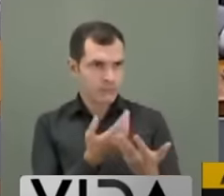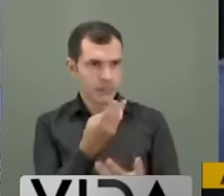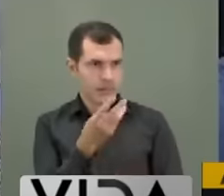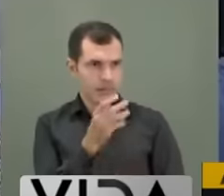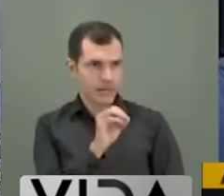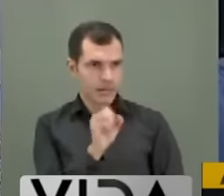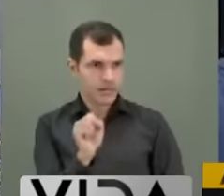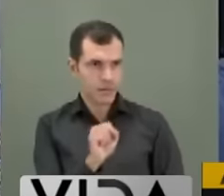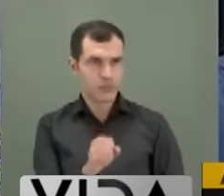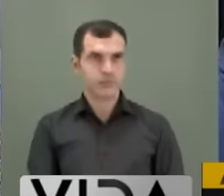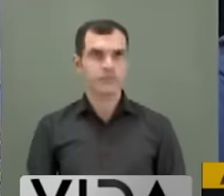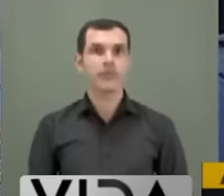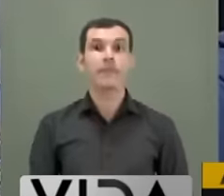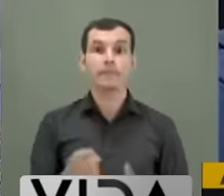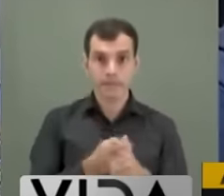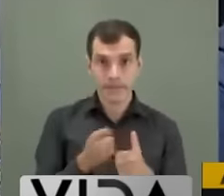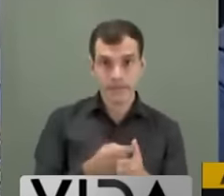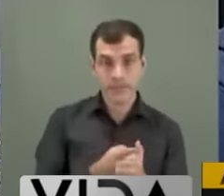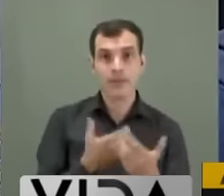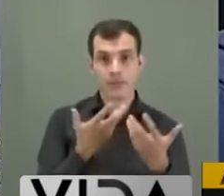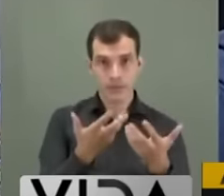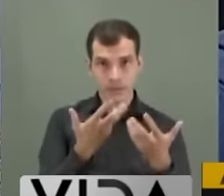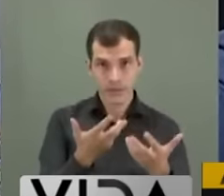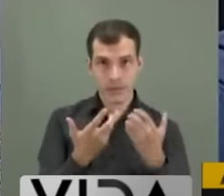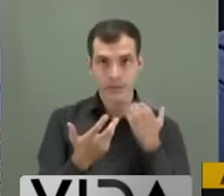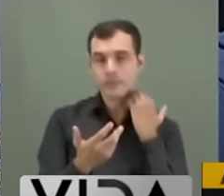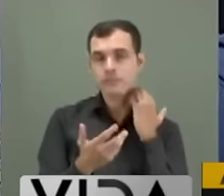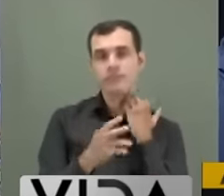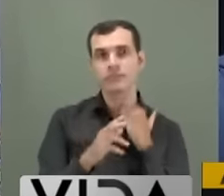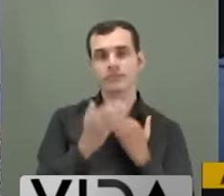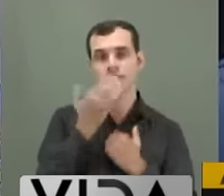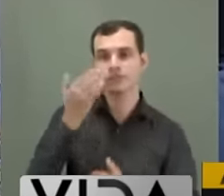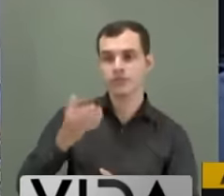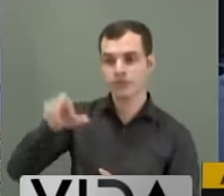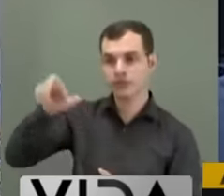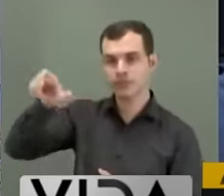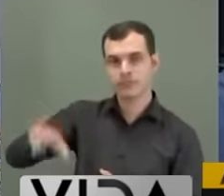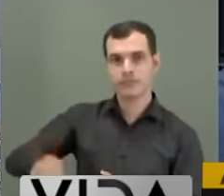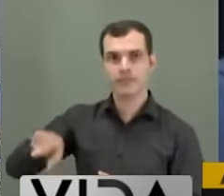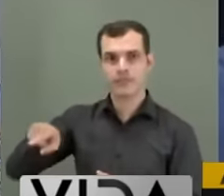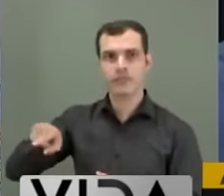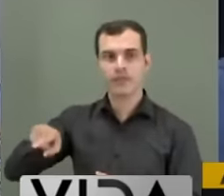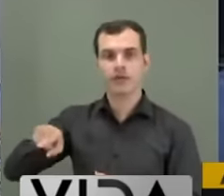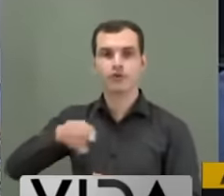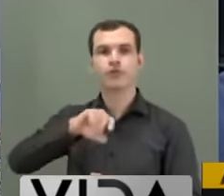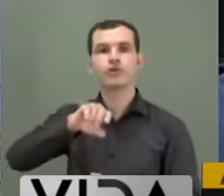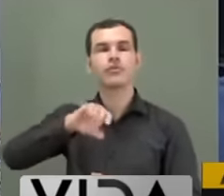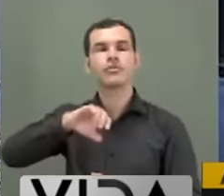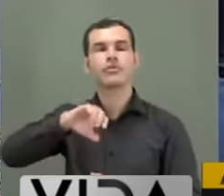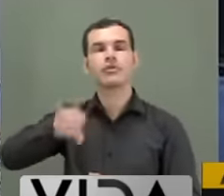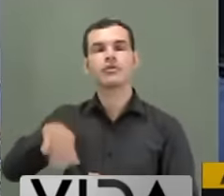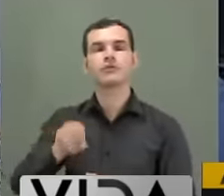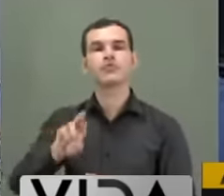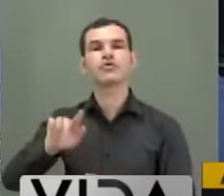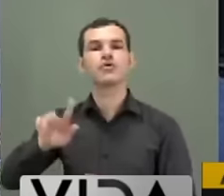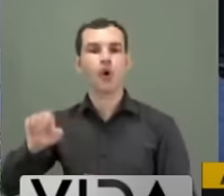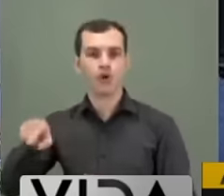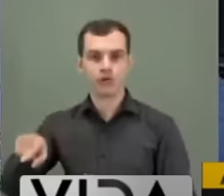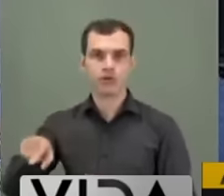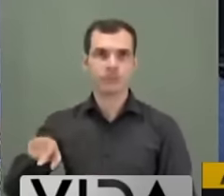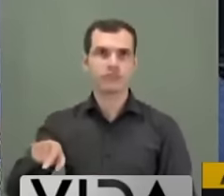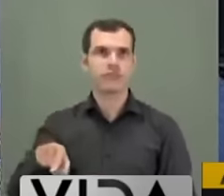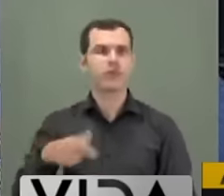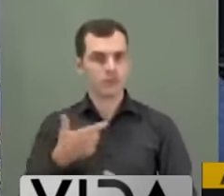primeiro lugar, eu gostaria de subscrever o pedido, a solicitação do senador Jorge Seif. Quero dizer que foi muito